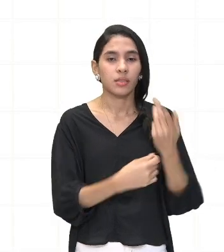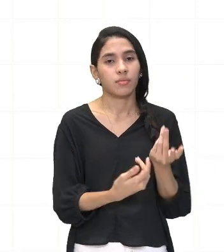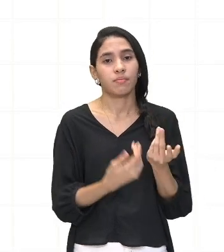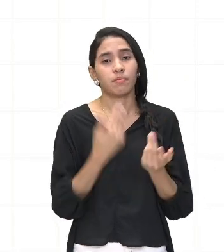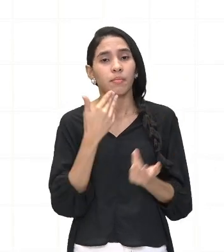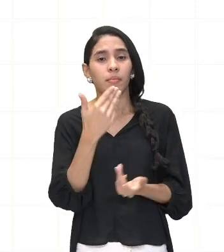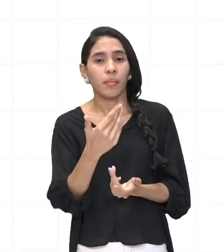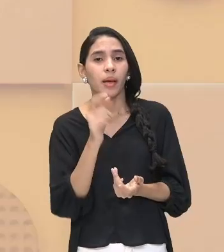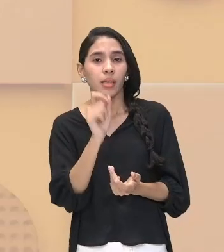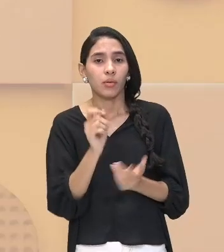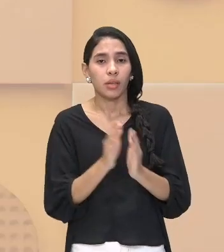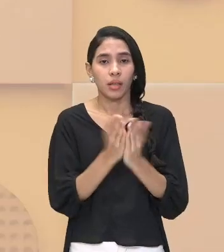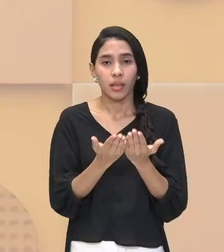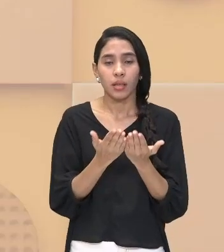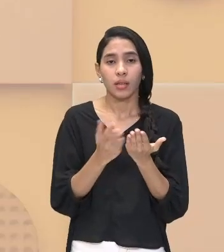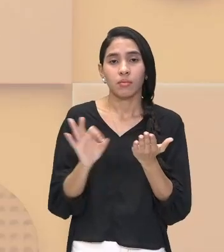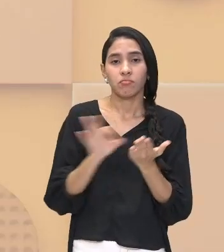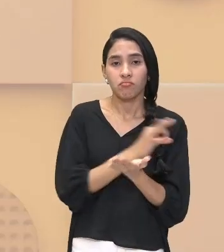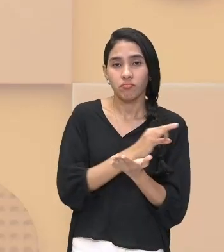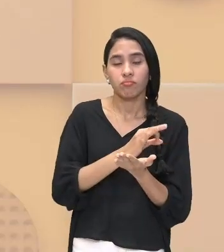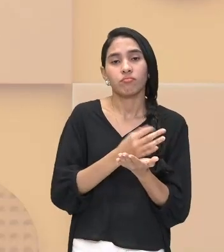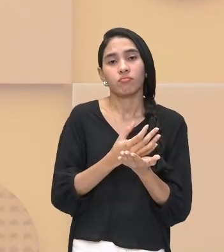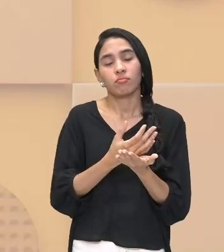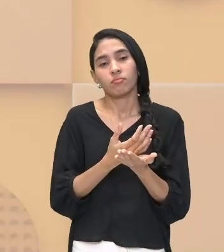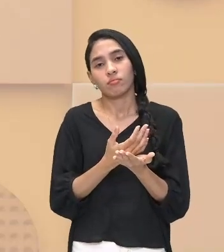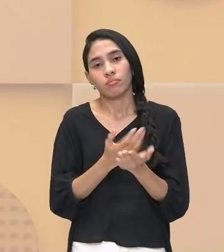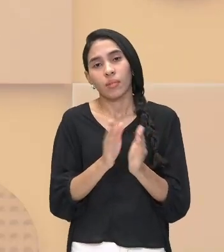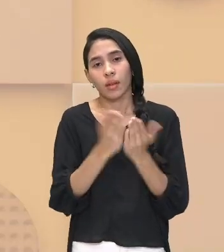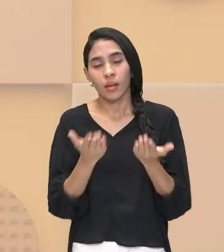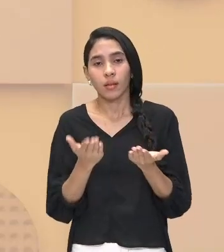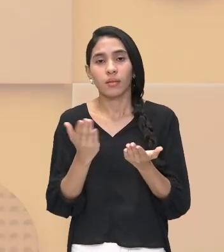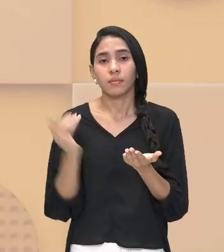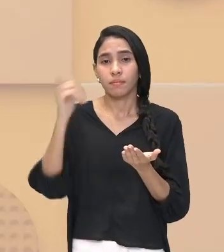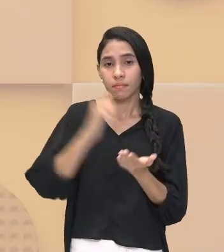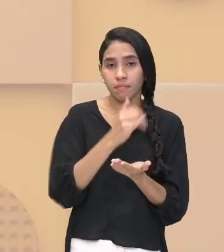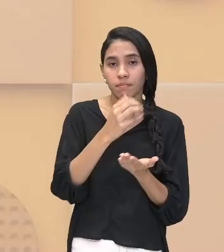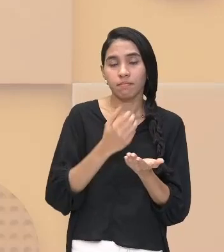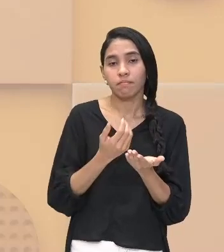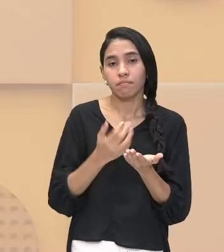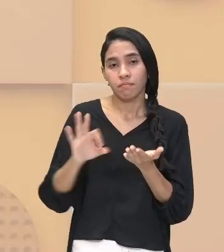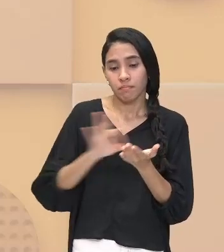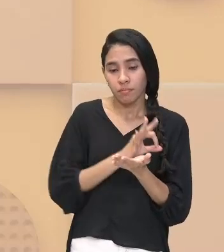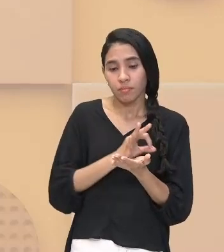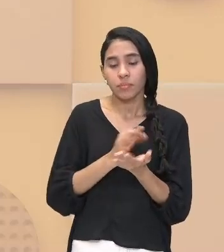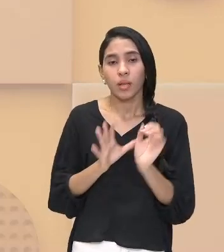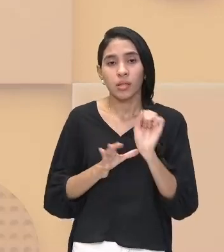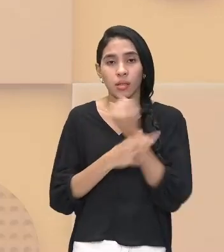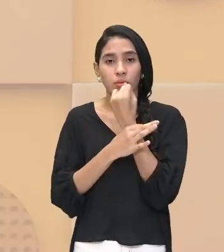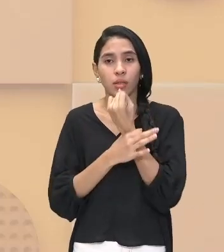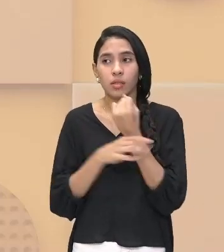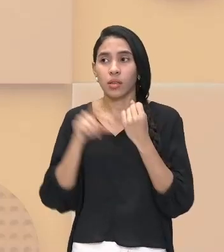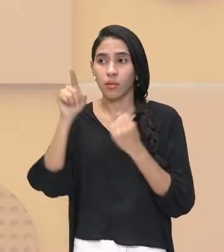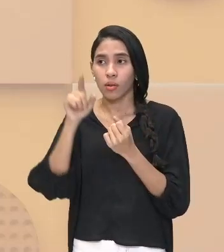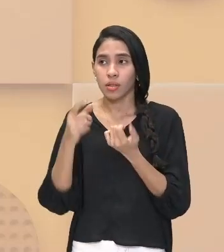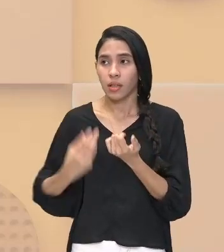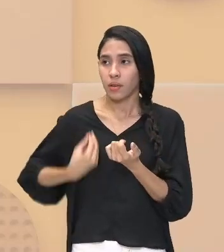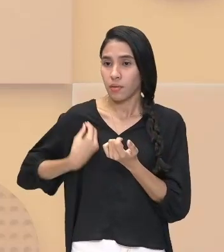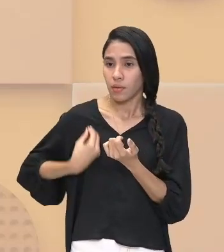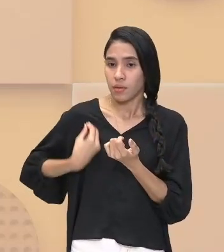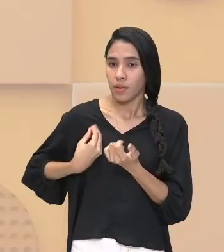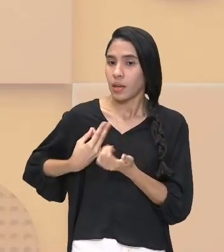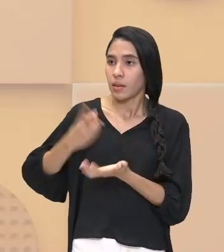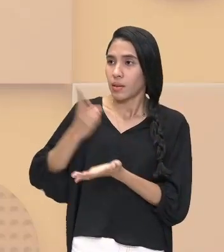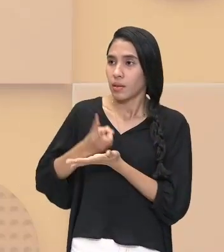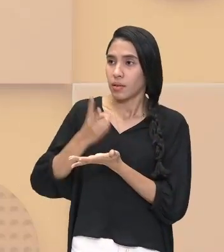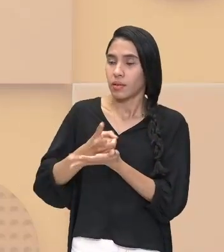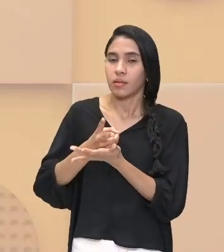exigem um passaporte, um visto, que é para ter a garantia que você não vai habitar naquela região